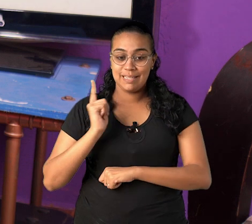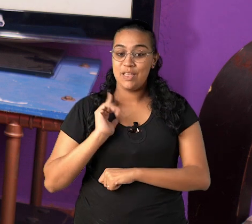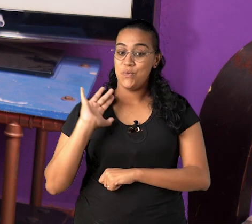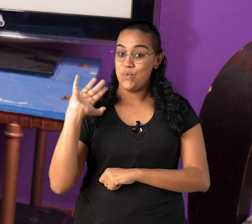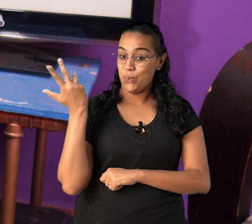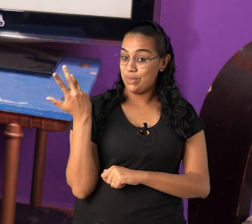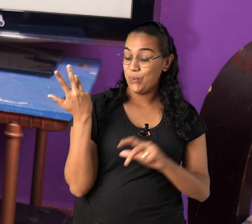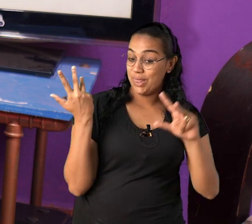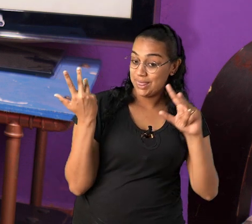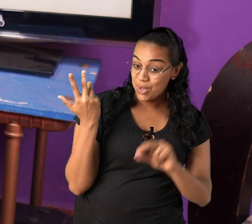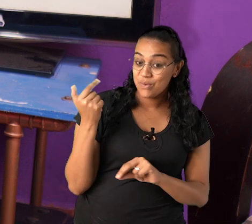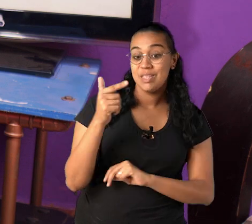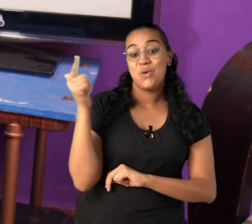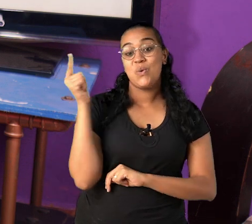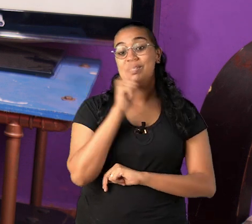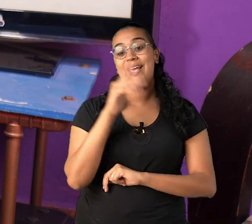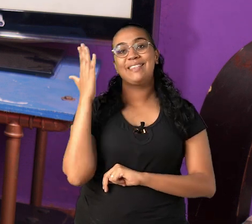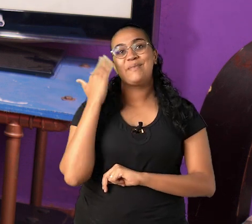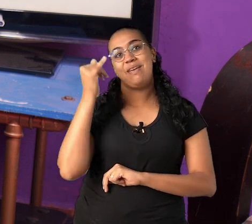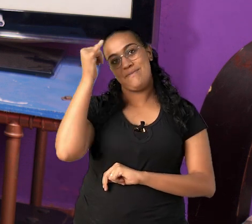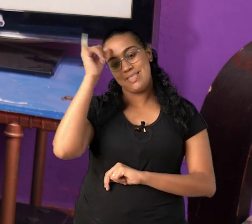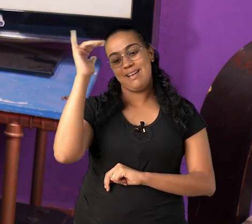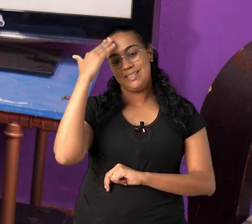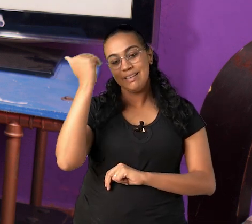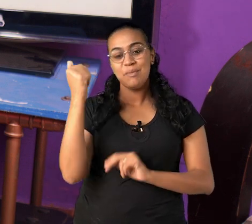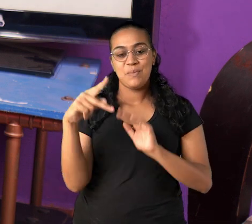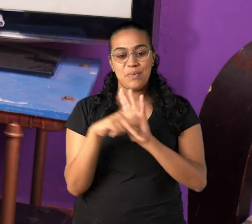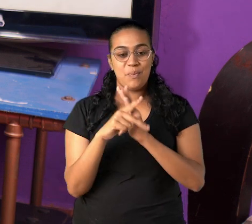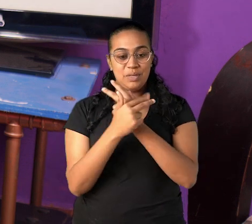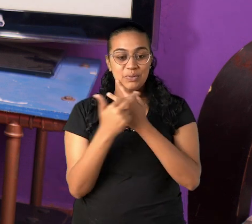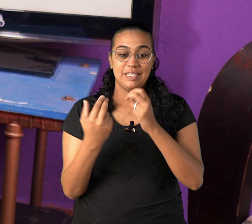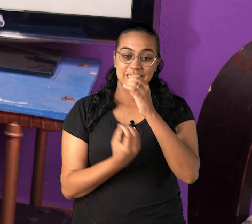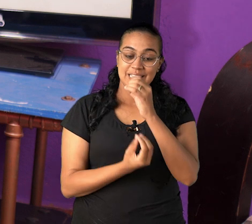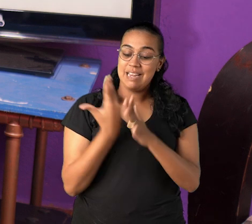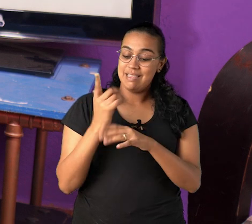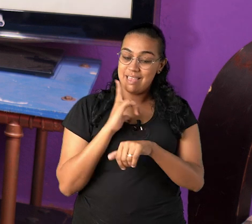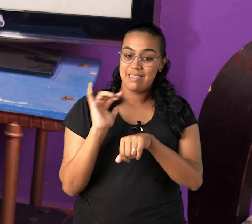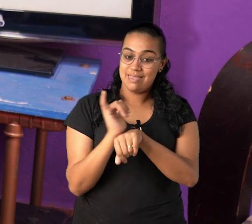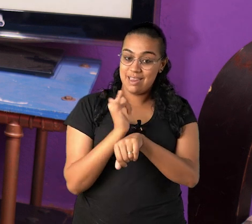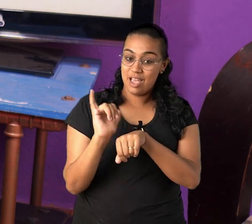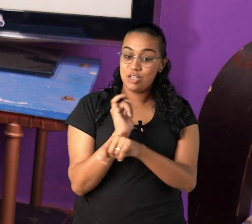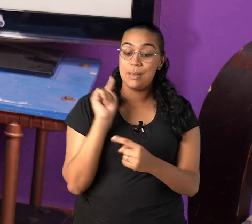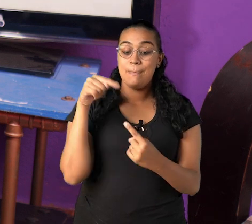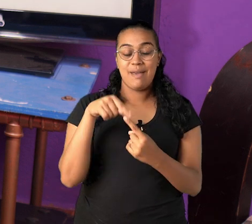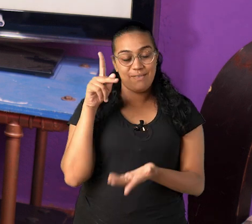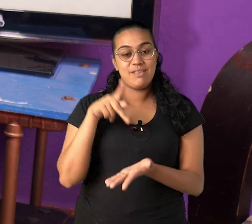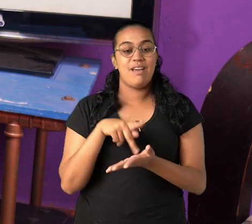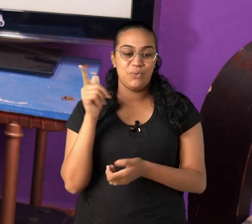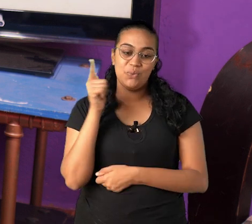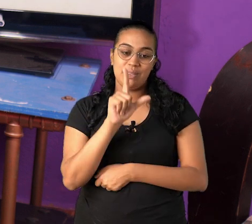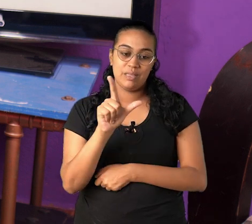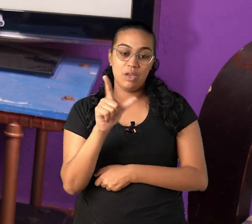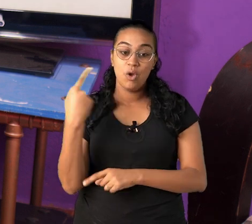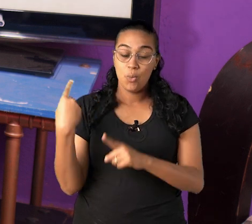a probabilidade de acontecer ou não, você consegue se prevenir, sabe, em relação a determinadas coisas, bolar estratégias e metas reais,